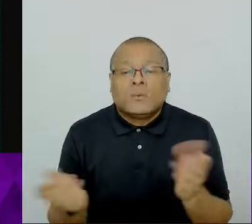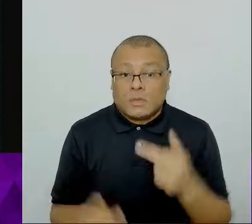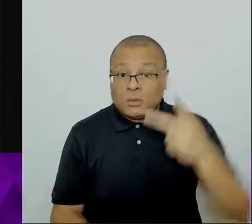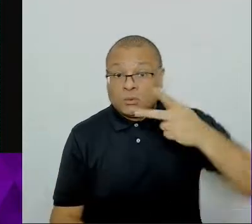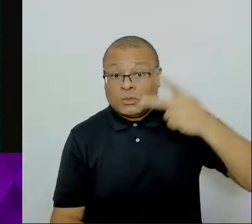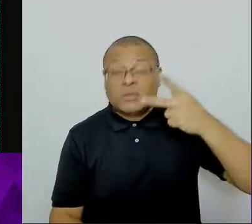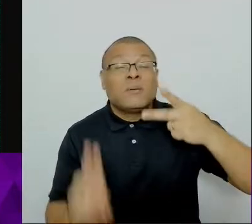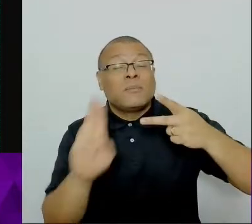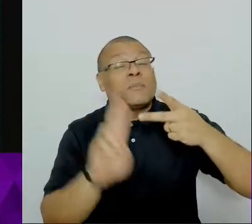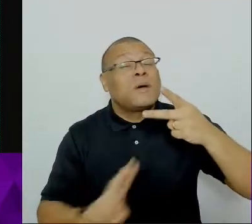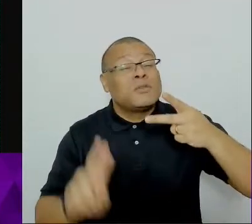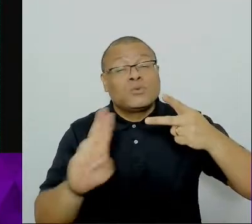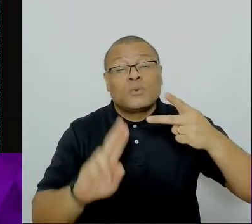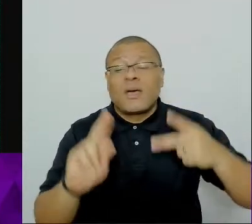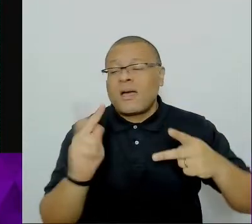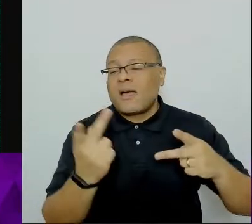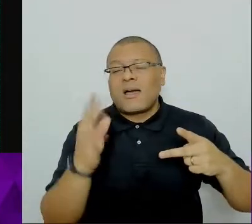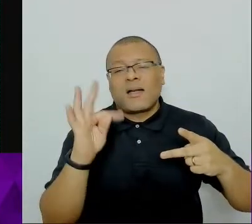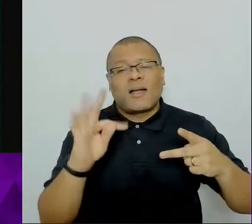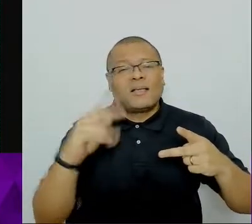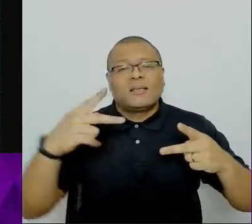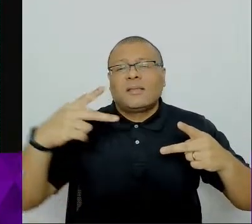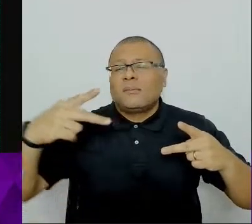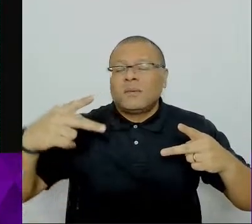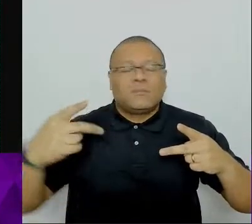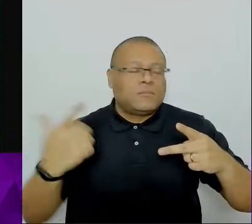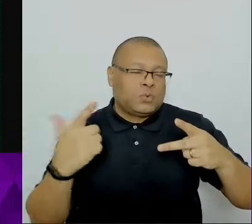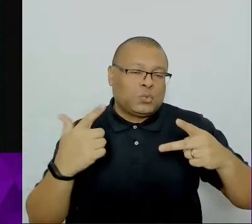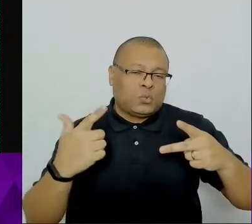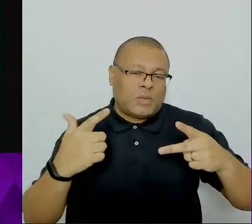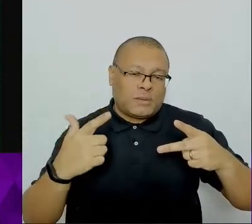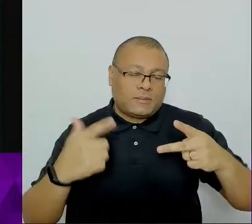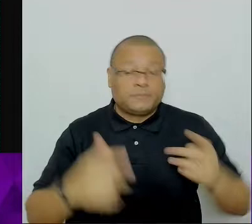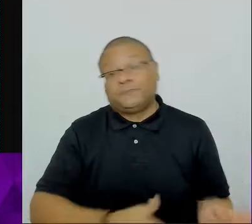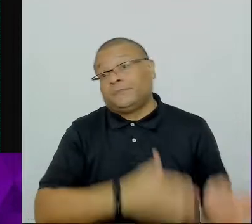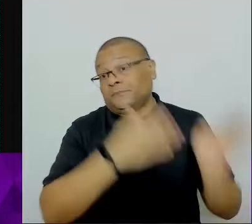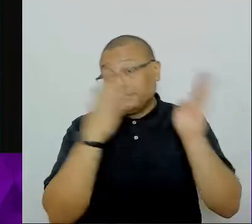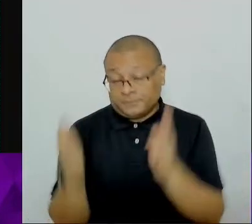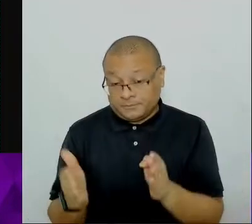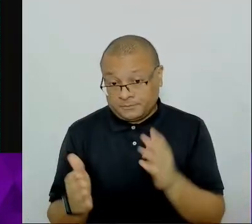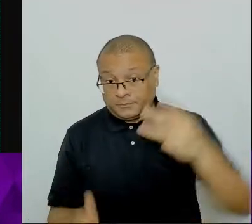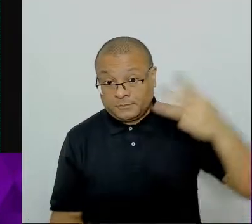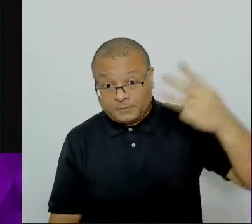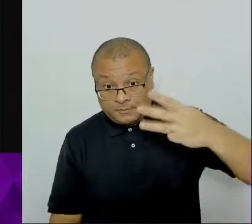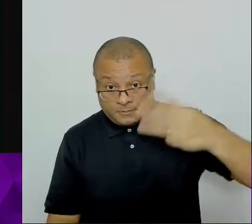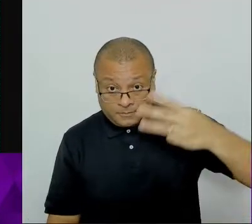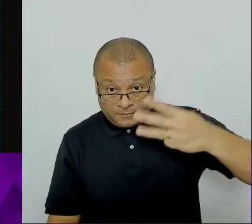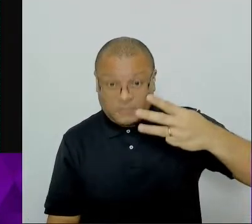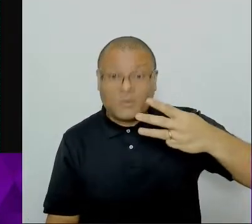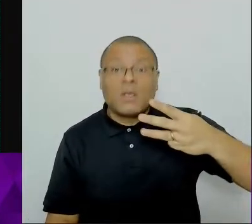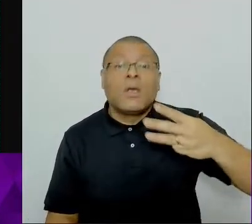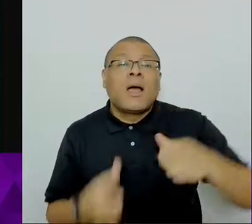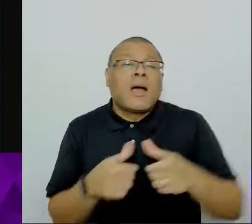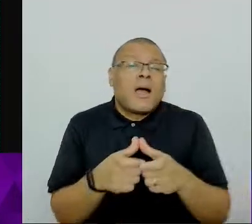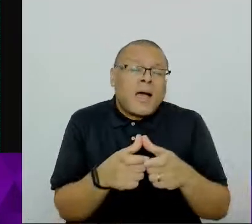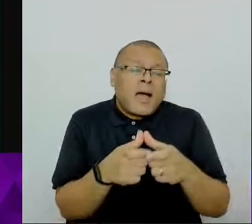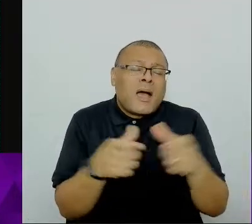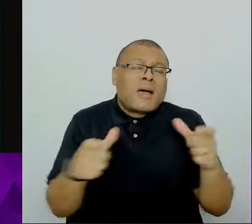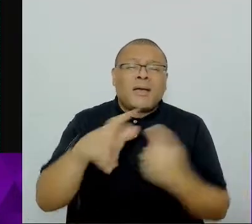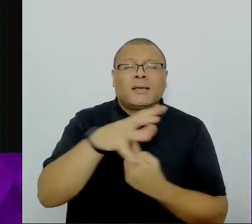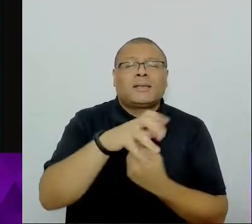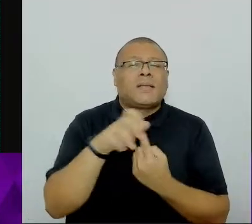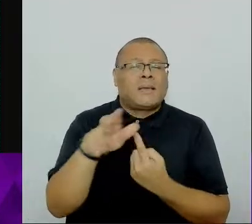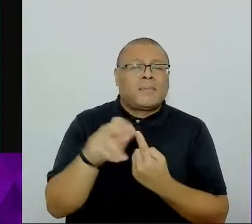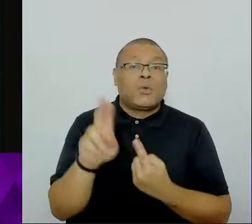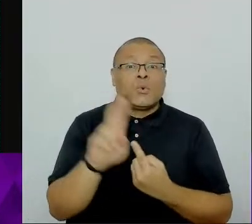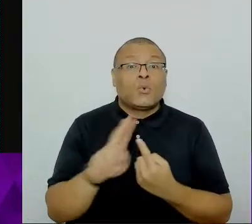utilizando os verbos HTTP com o poder que eles podem dar. No terceiro onde a maioria das APIs estão hoje em dia, a gente estaria